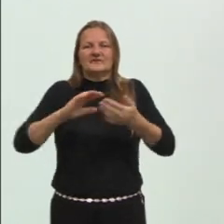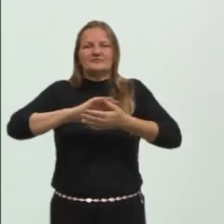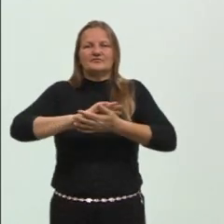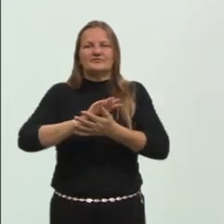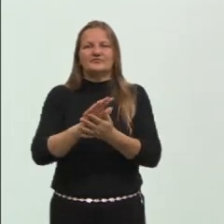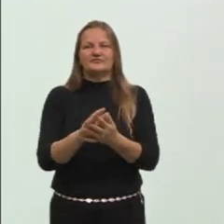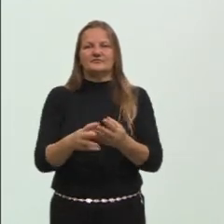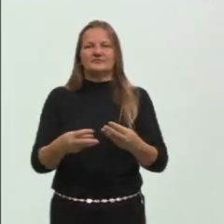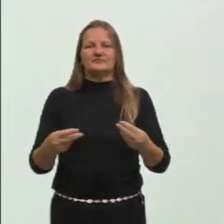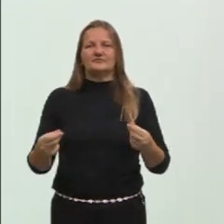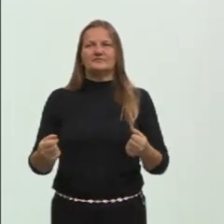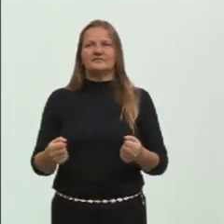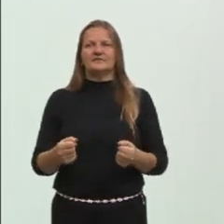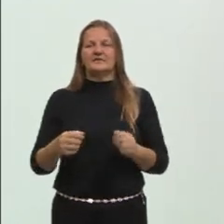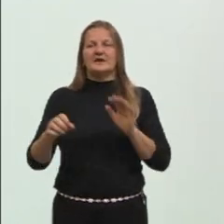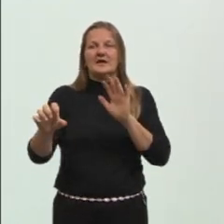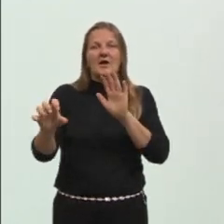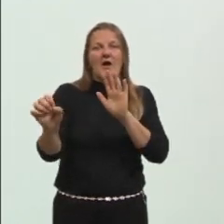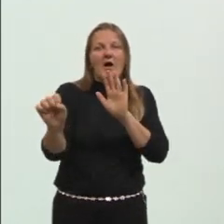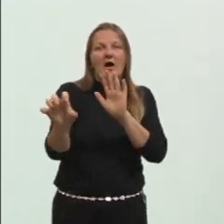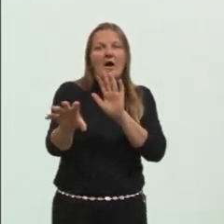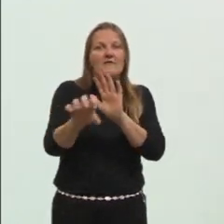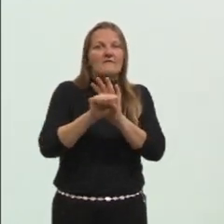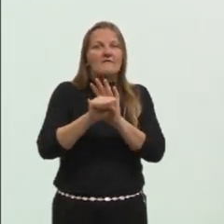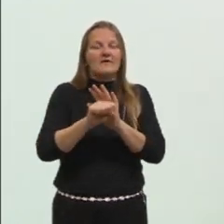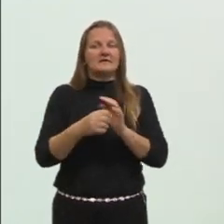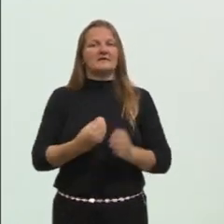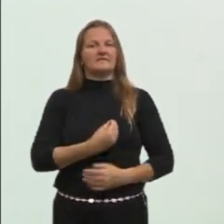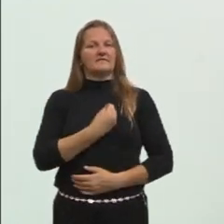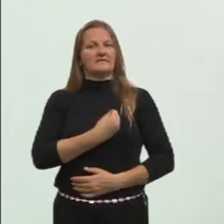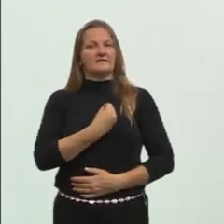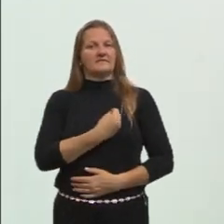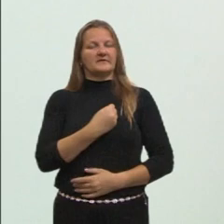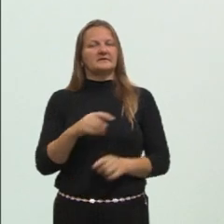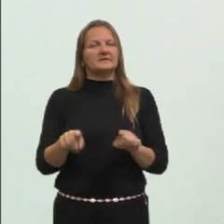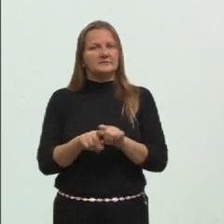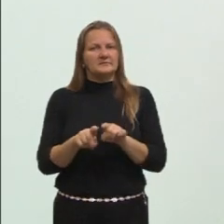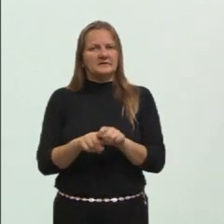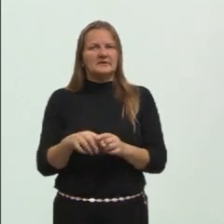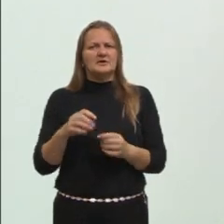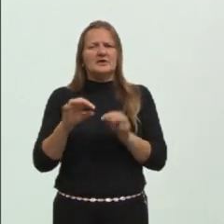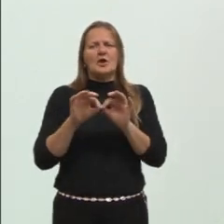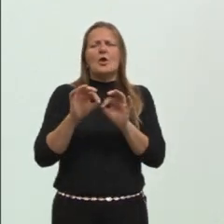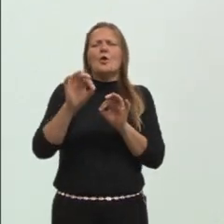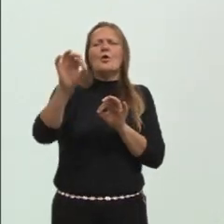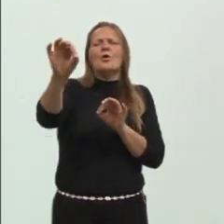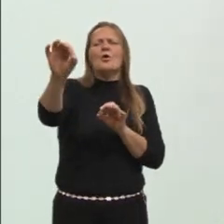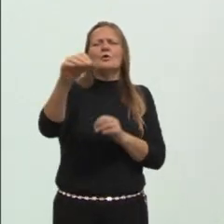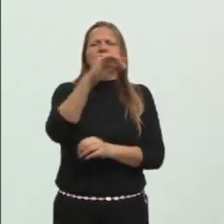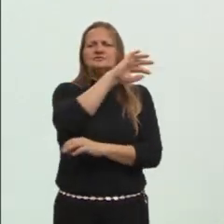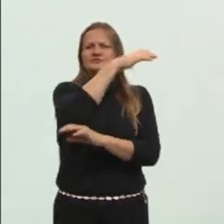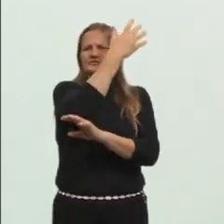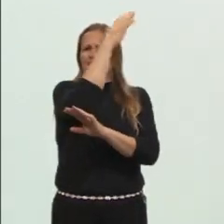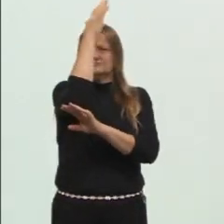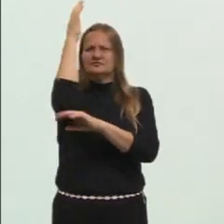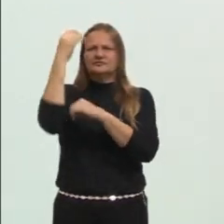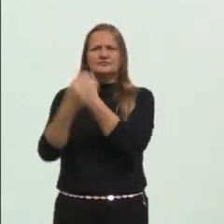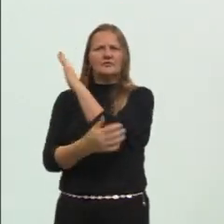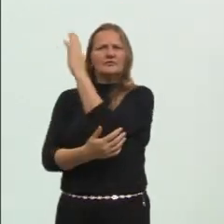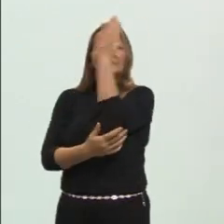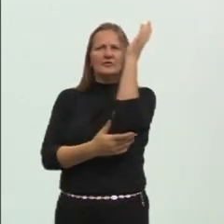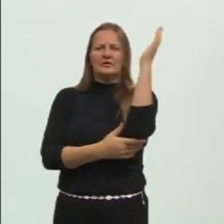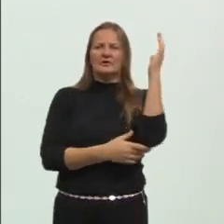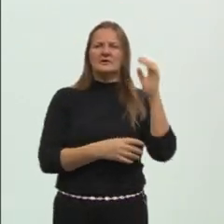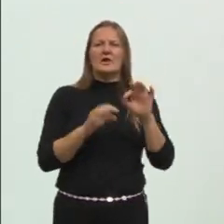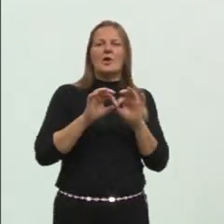tem que falar sobre isso afeta os seres humanos então a gente pensa assim ah é só lá na floresta é só lá o desmatamento